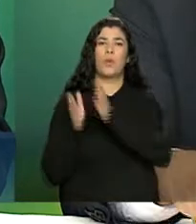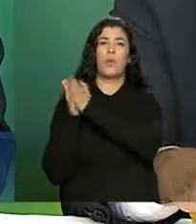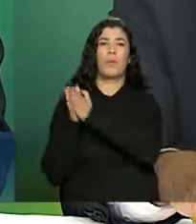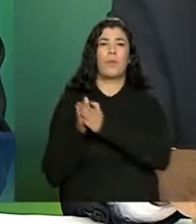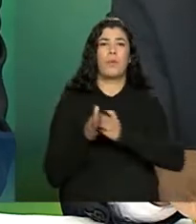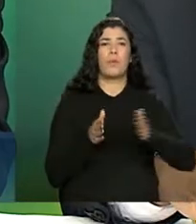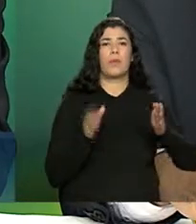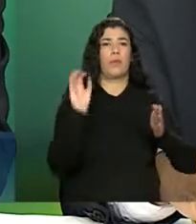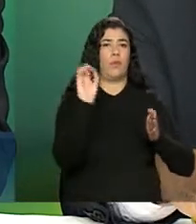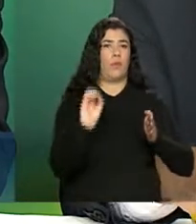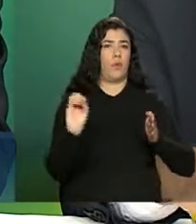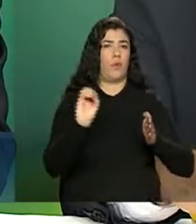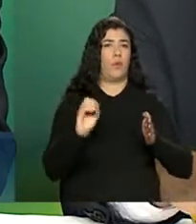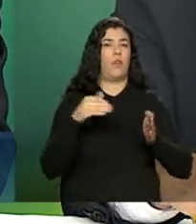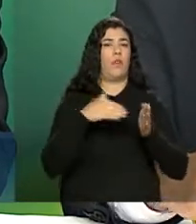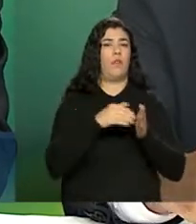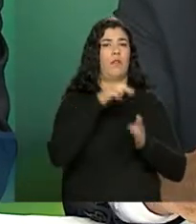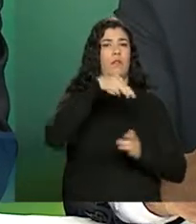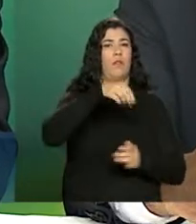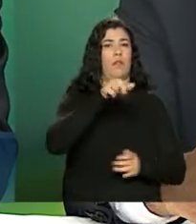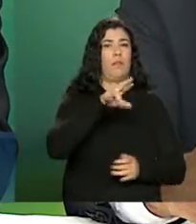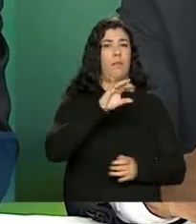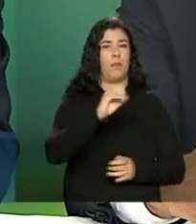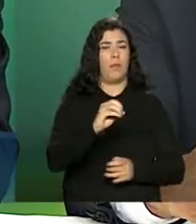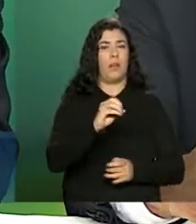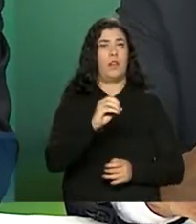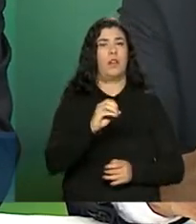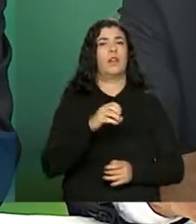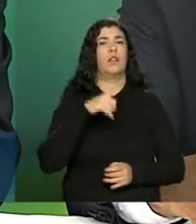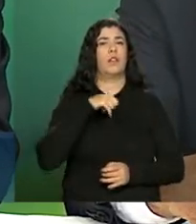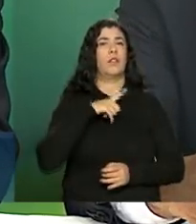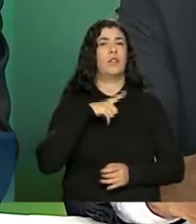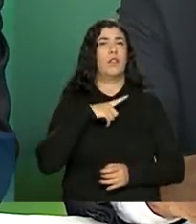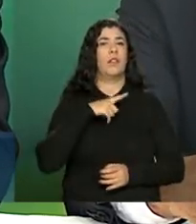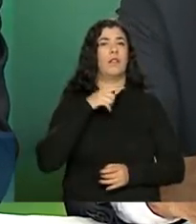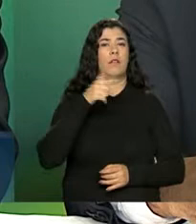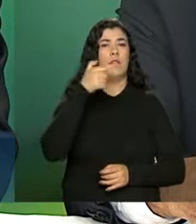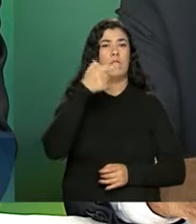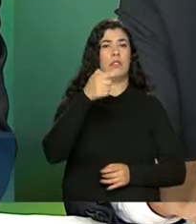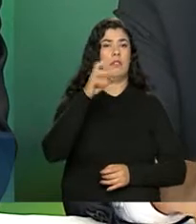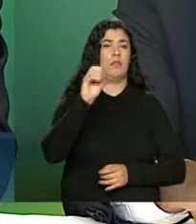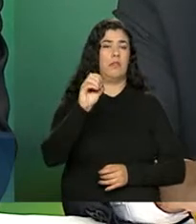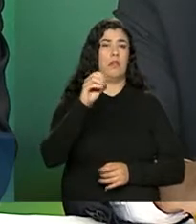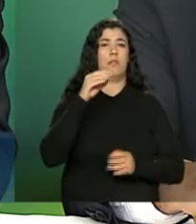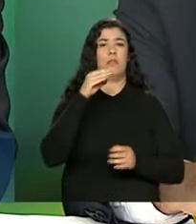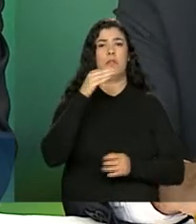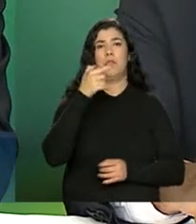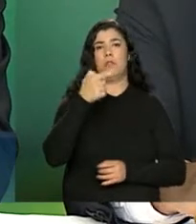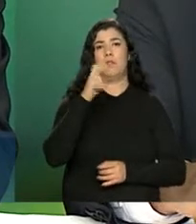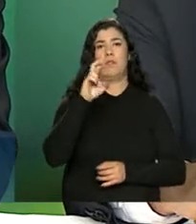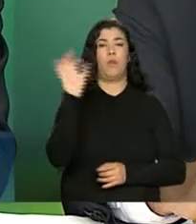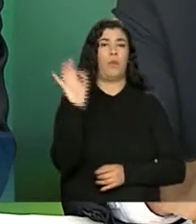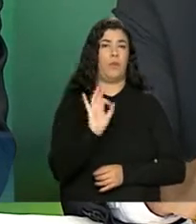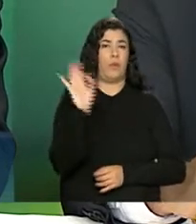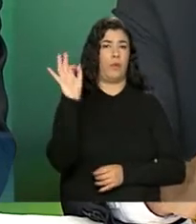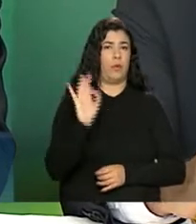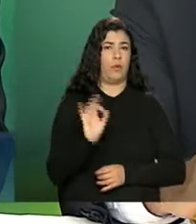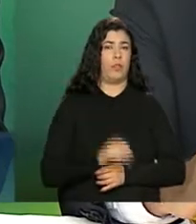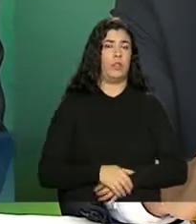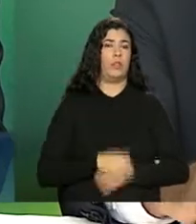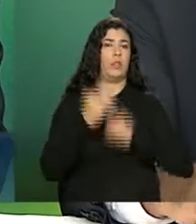período chuvoso até Março foram em torno de 70 a 75 por cento dos valores médios